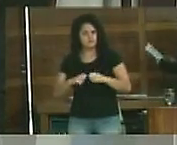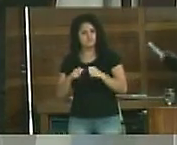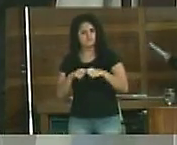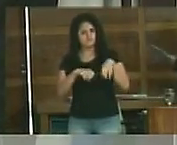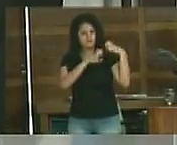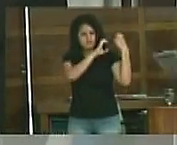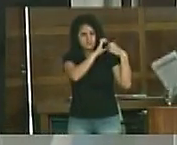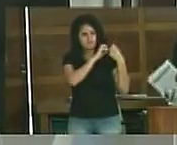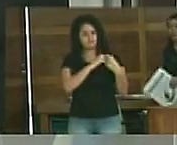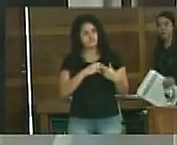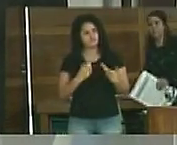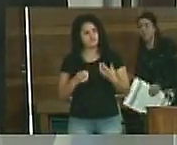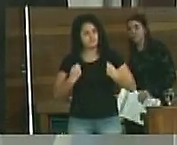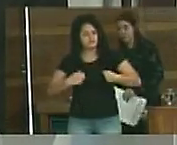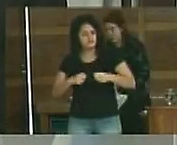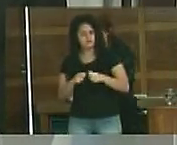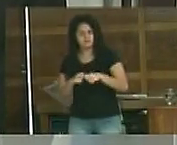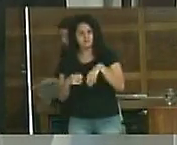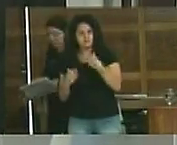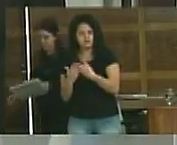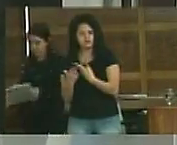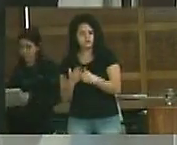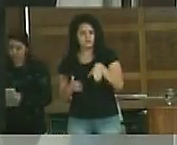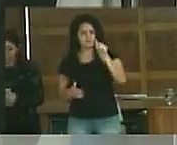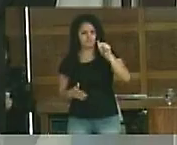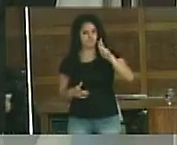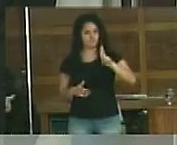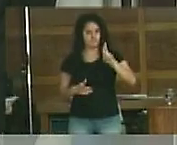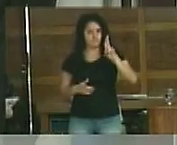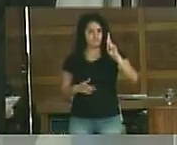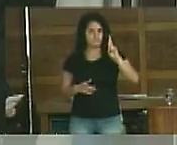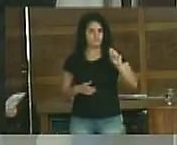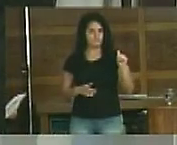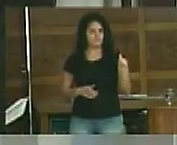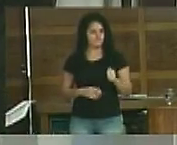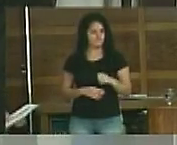que ser feito naquela escola Aura Pires da Gama.